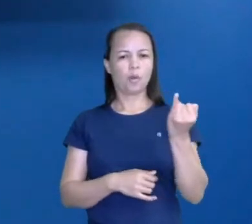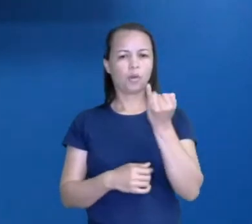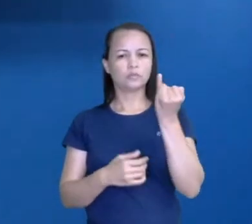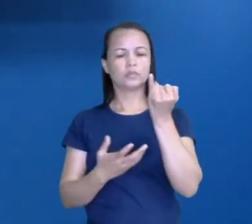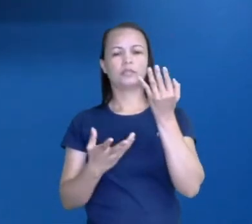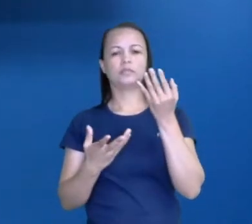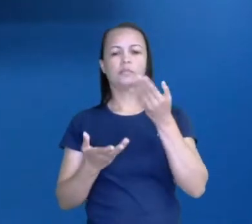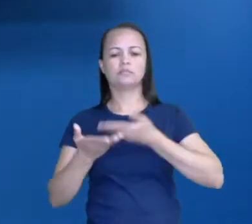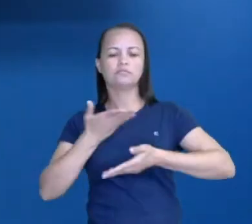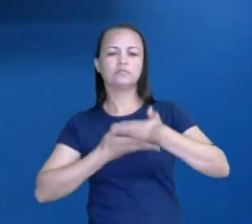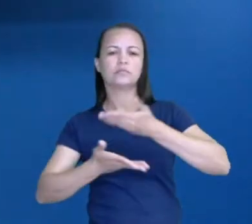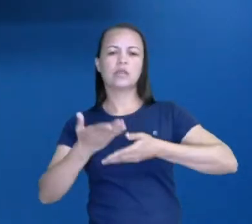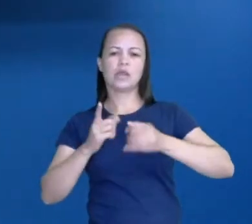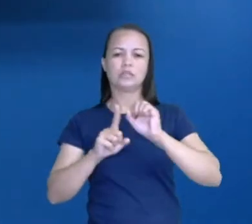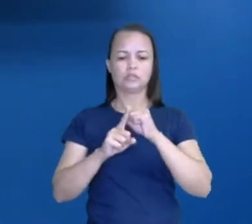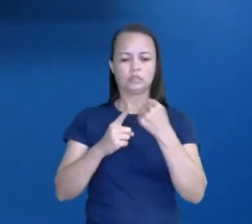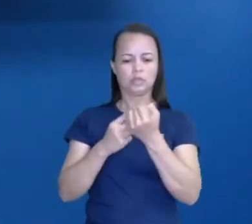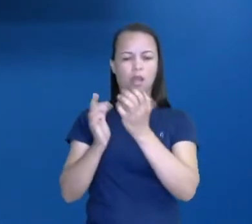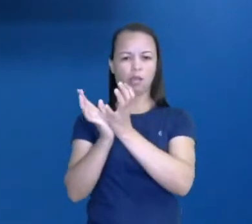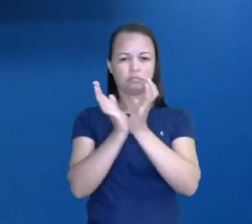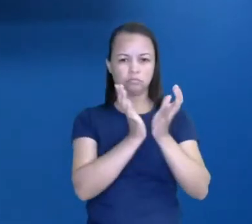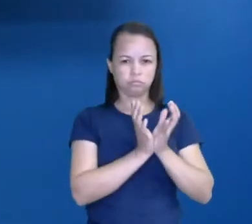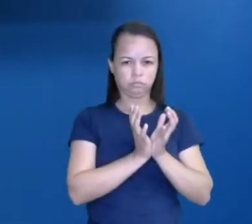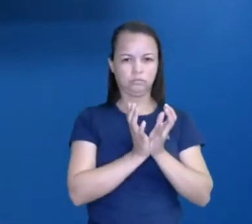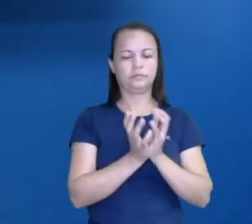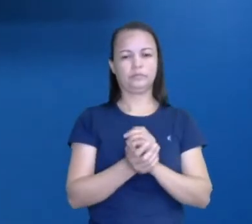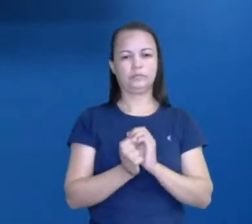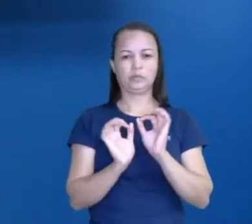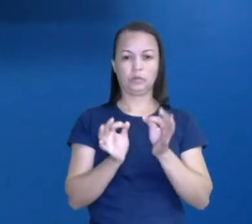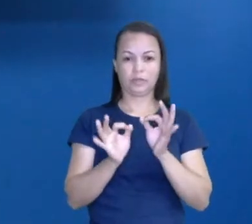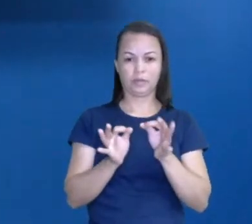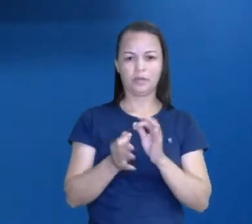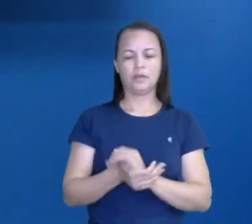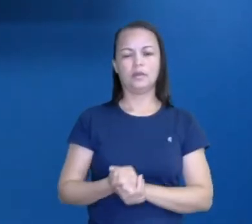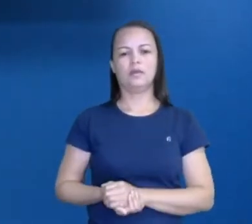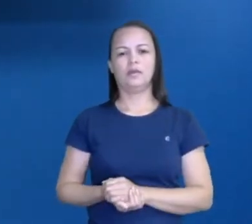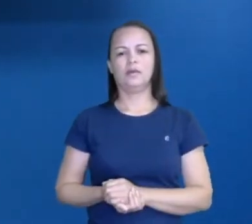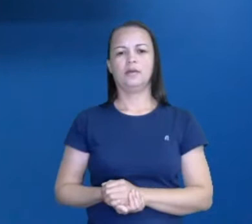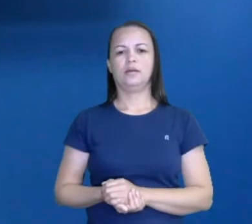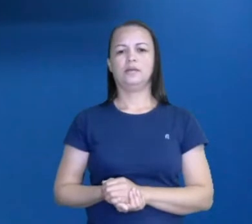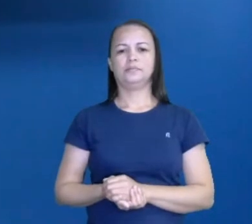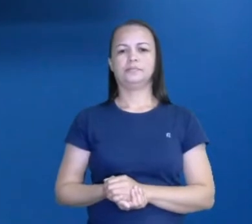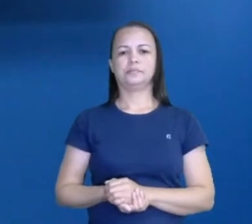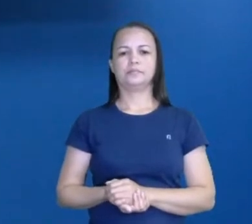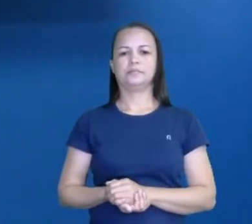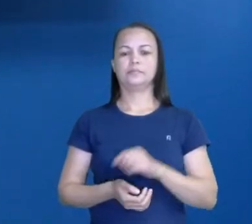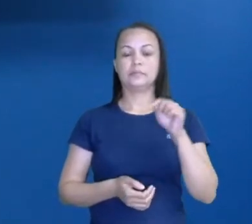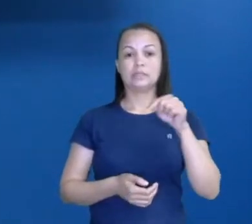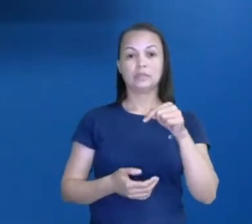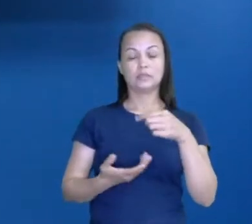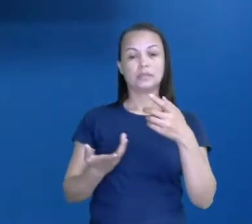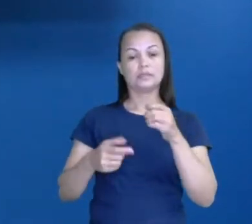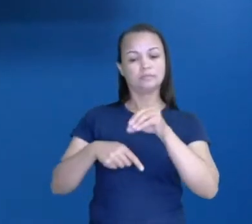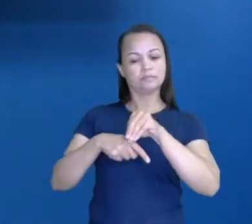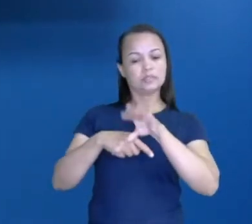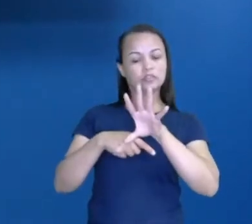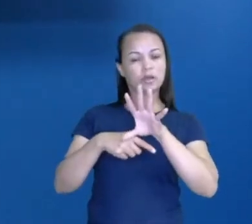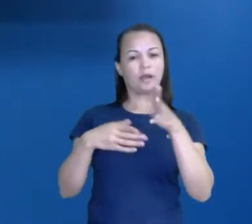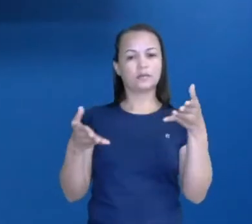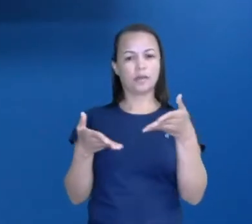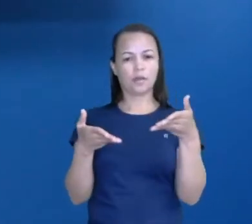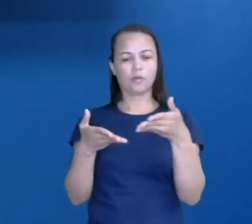as nossas relações sociais entre grupos, certo? Aqui, nesse slide,